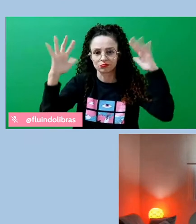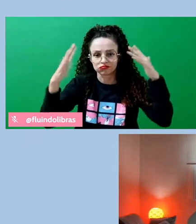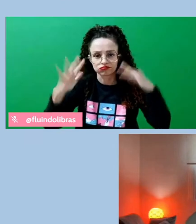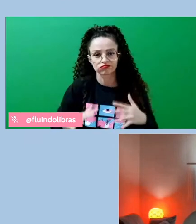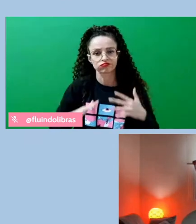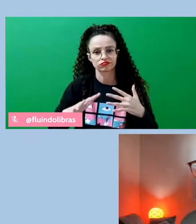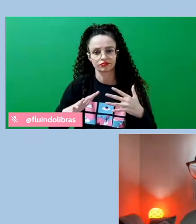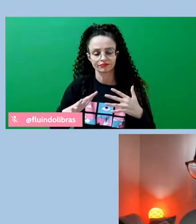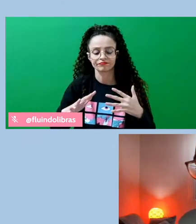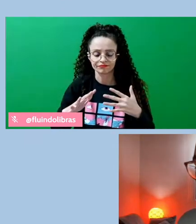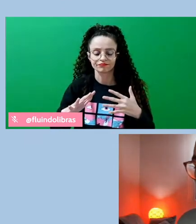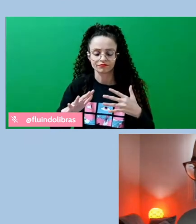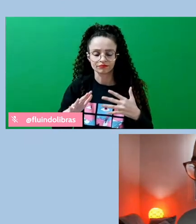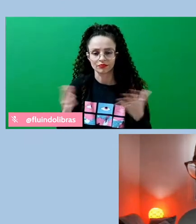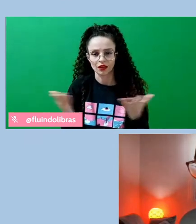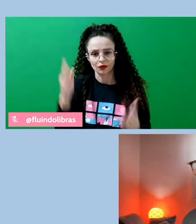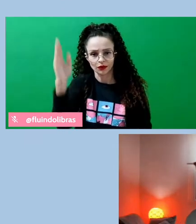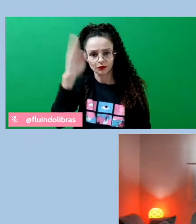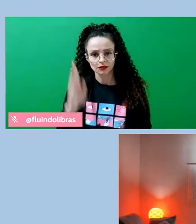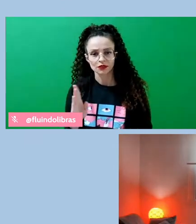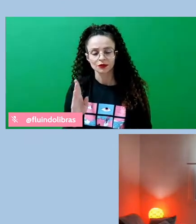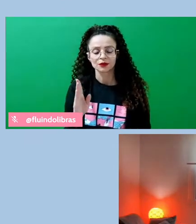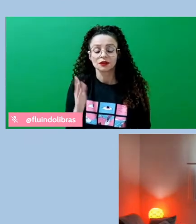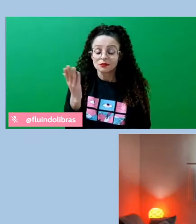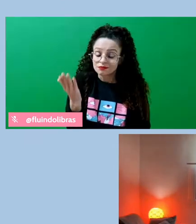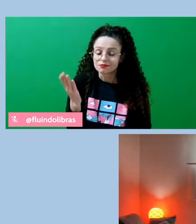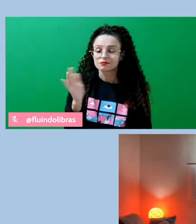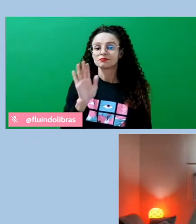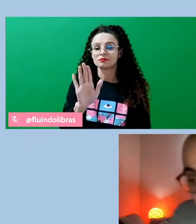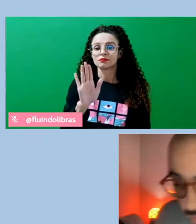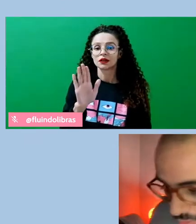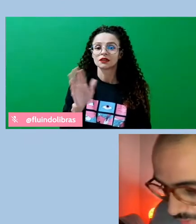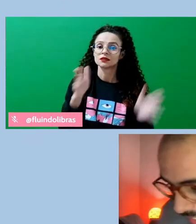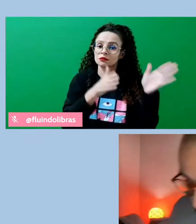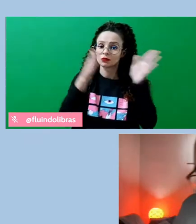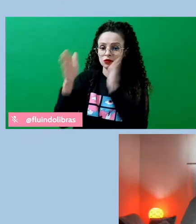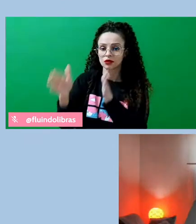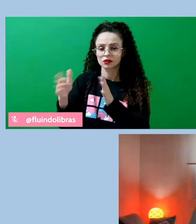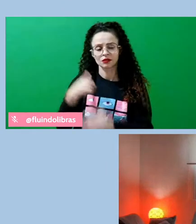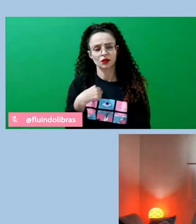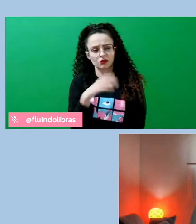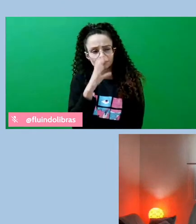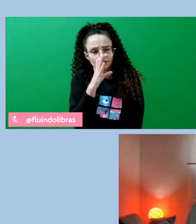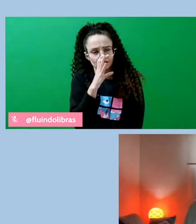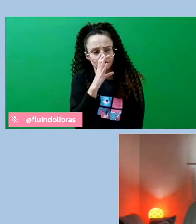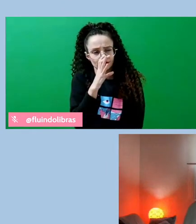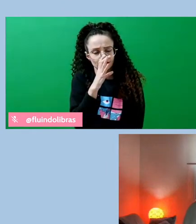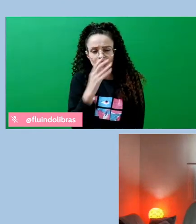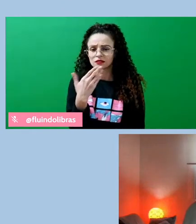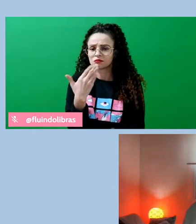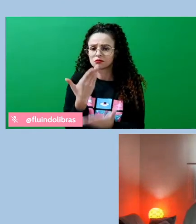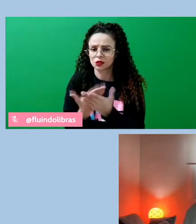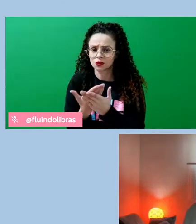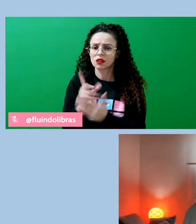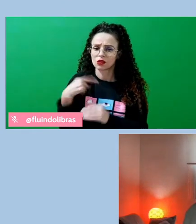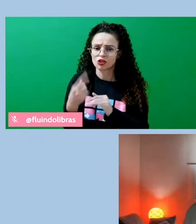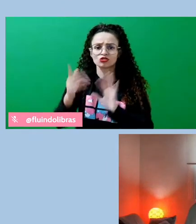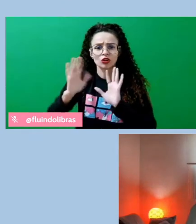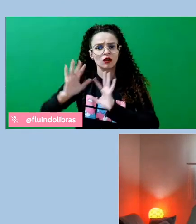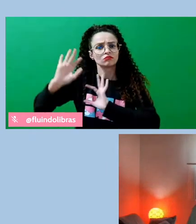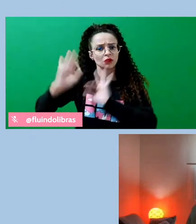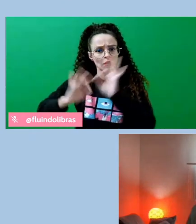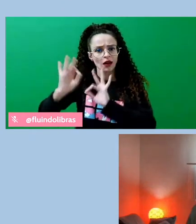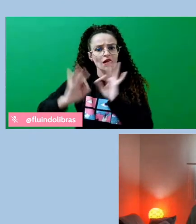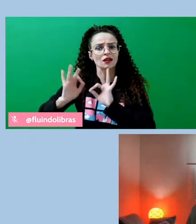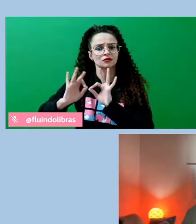que a gente atravessou, que a gente está atravessando. Mas eu, por um outro lado, eu fiquei um pouco impressionado o quanto a gente estava preparado para esse isolamento, né? O